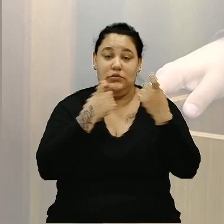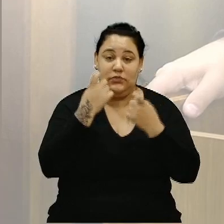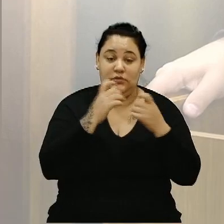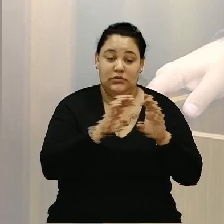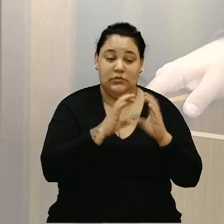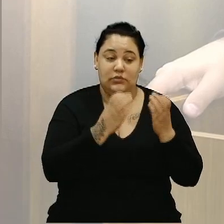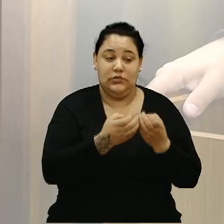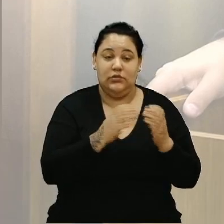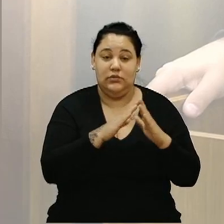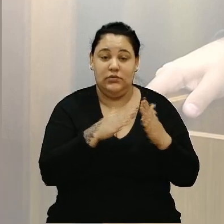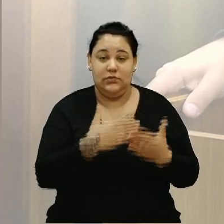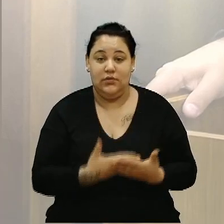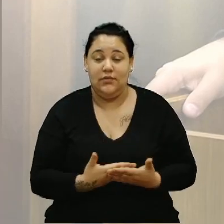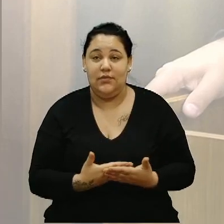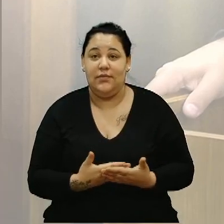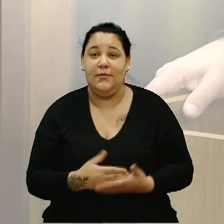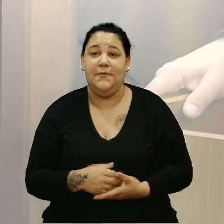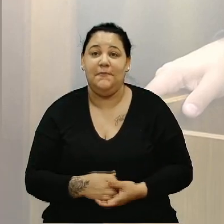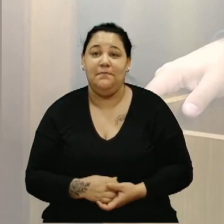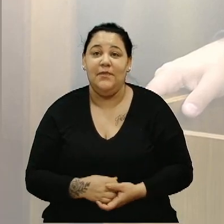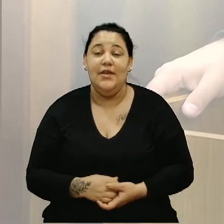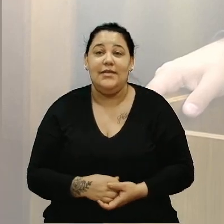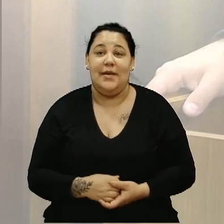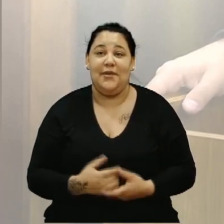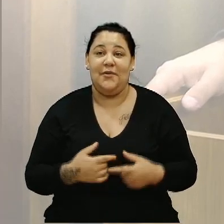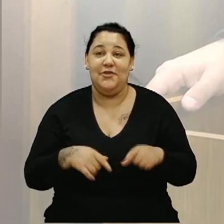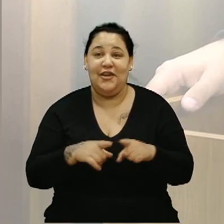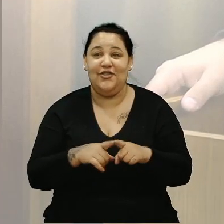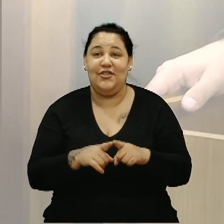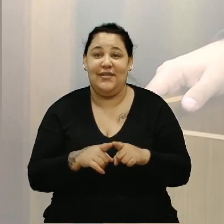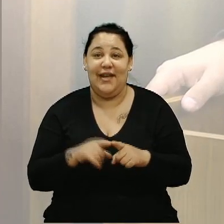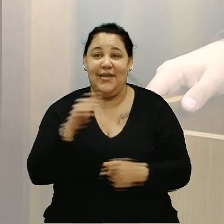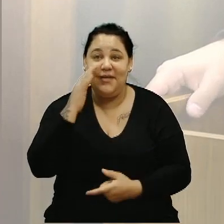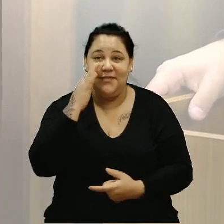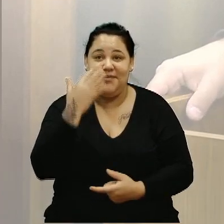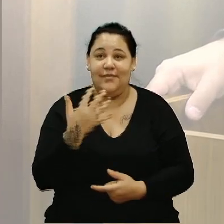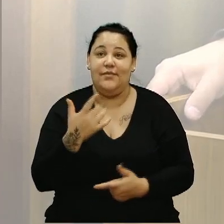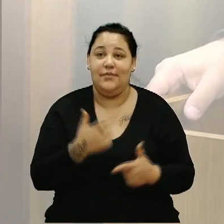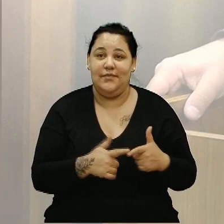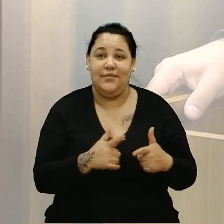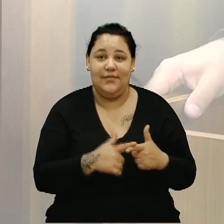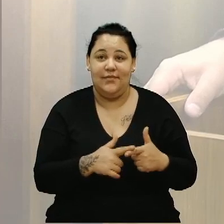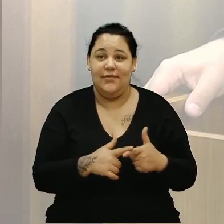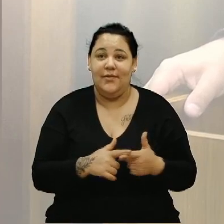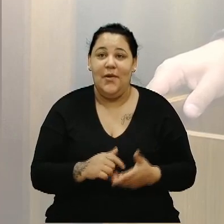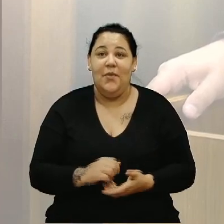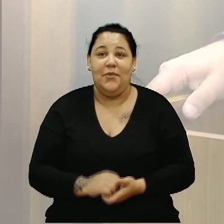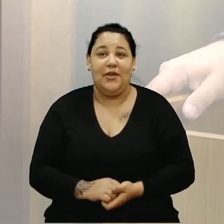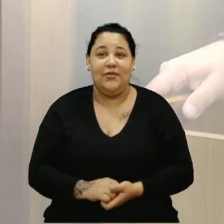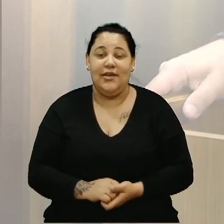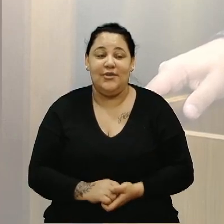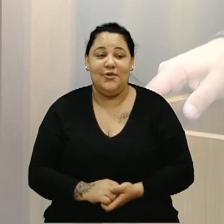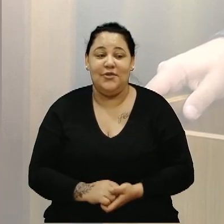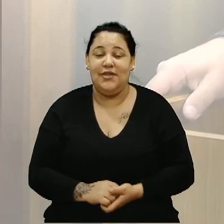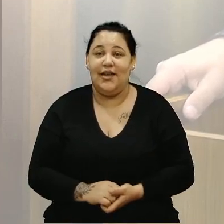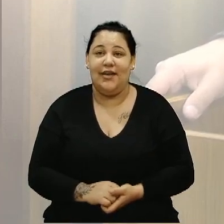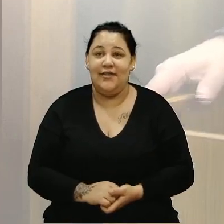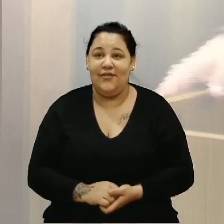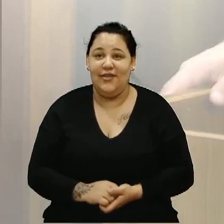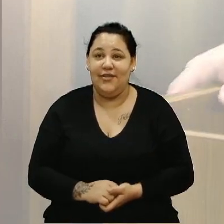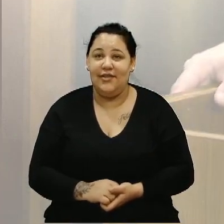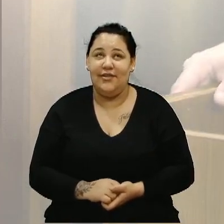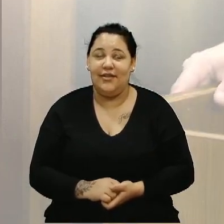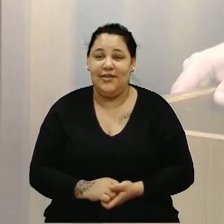escolar para que se resolva o problema. Lá na Vila Cristina, nós temos a escola